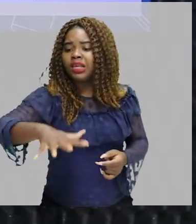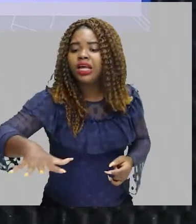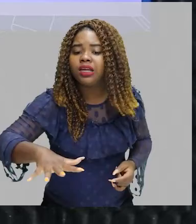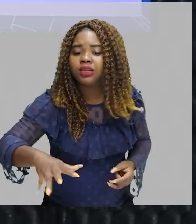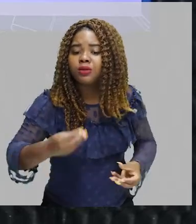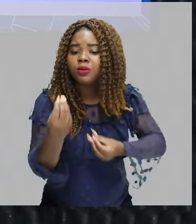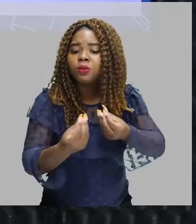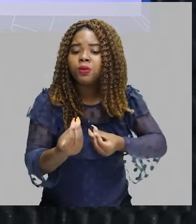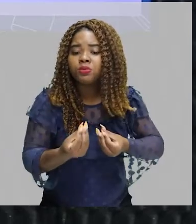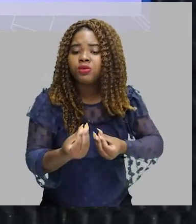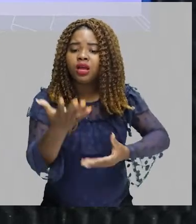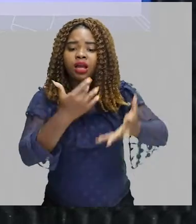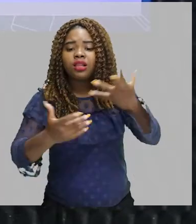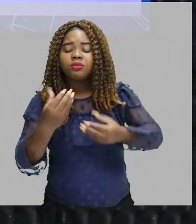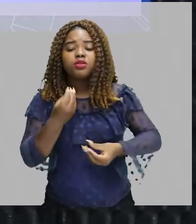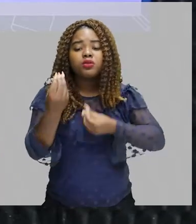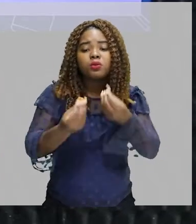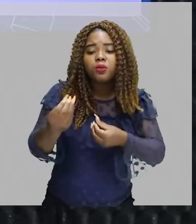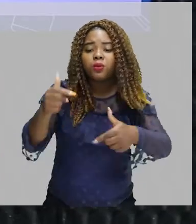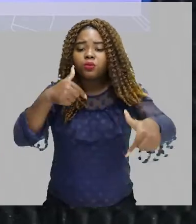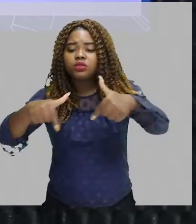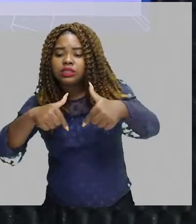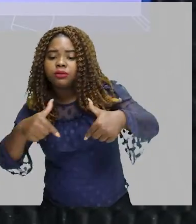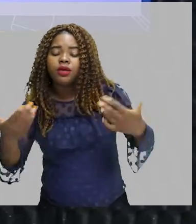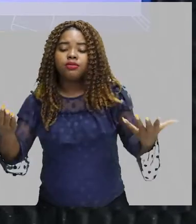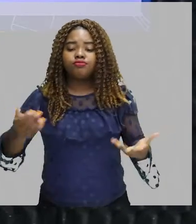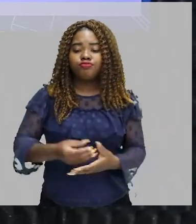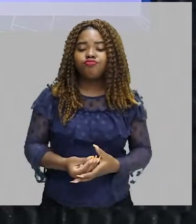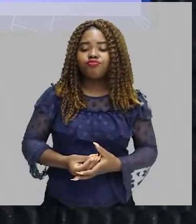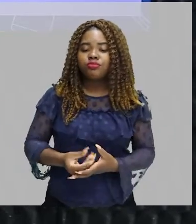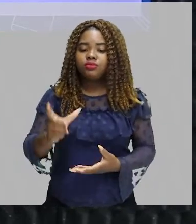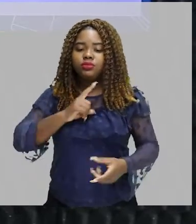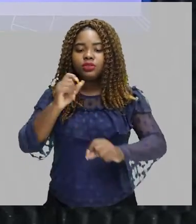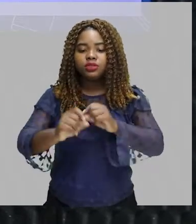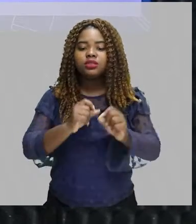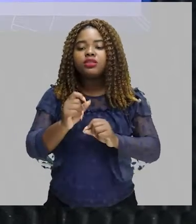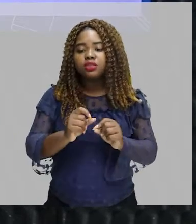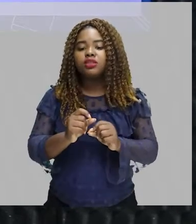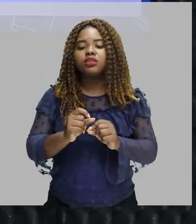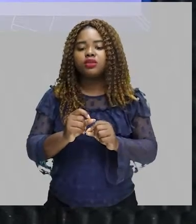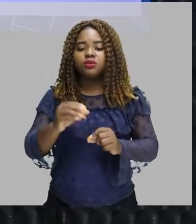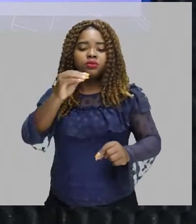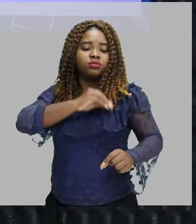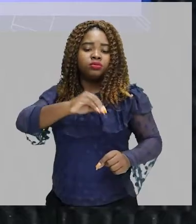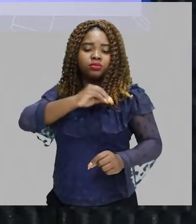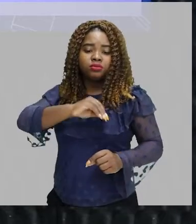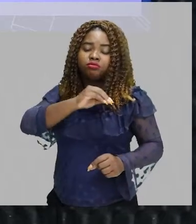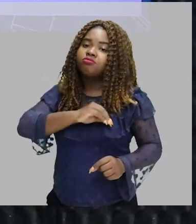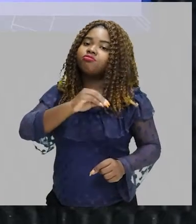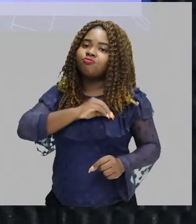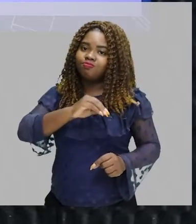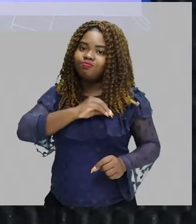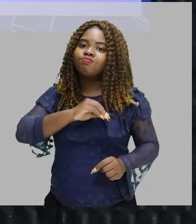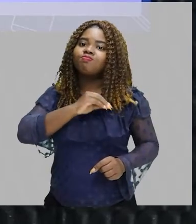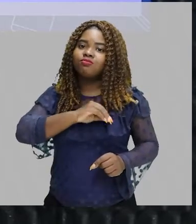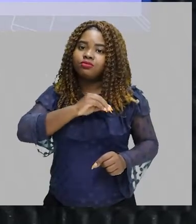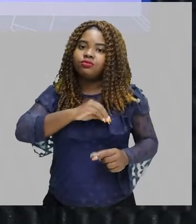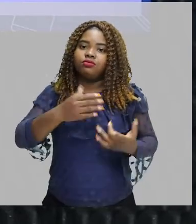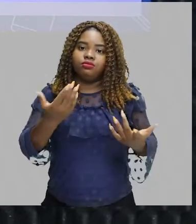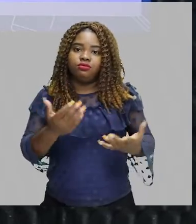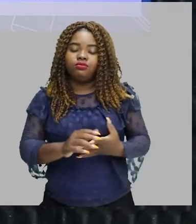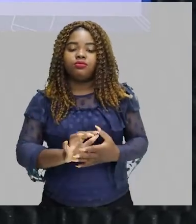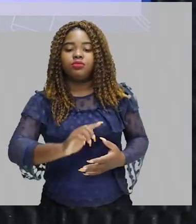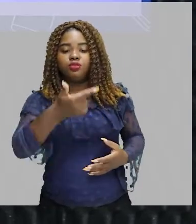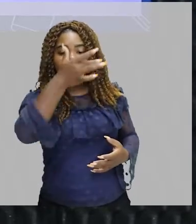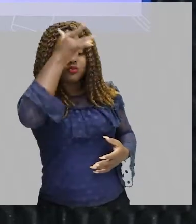a agricultura, a pecuária, né? E tu vai ter uma concentração de poder e de renda na mão dessa pequena parte da população que concentra essas